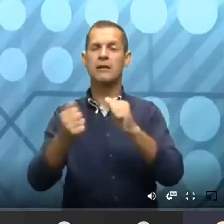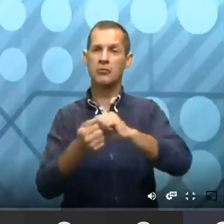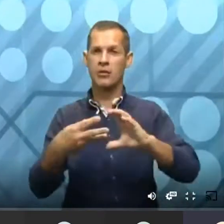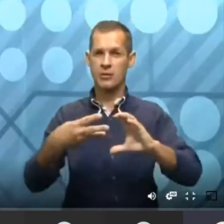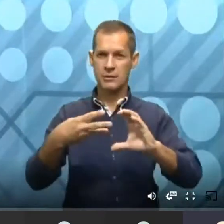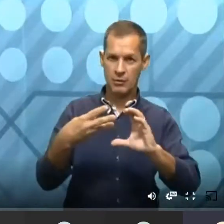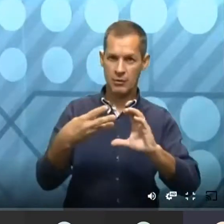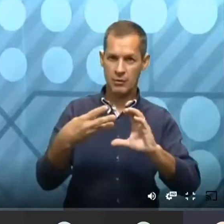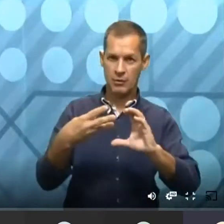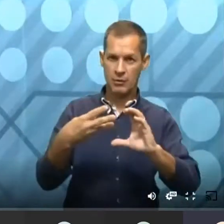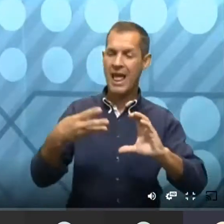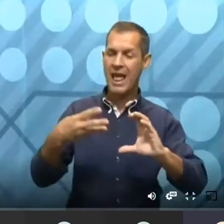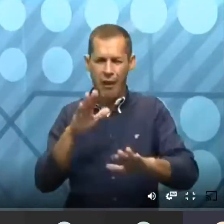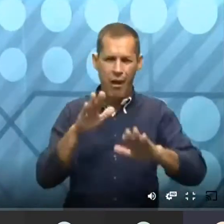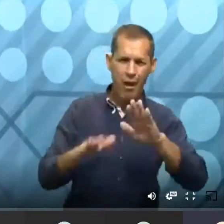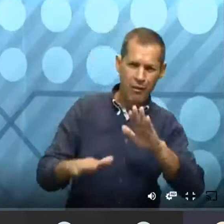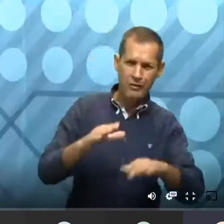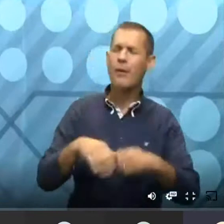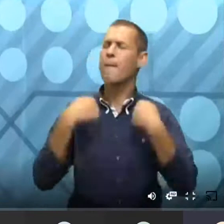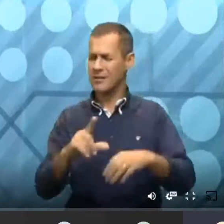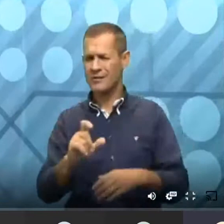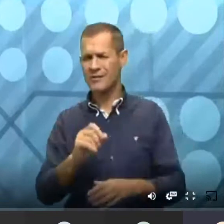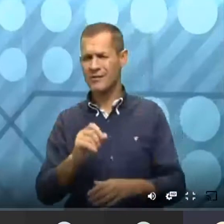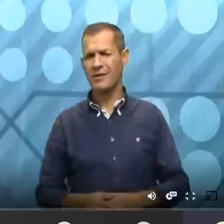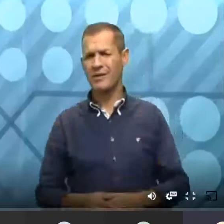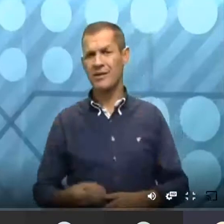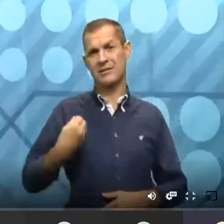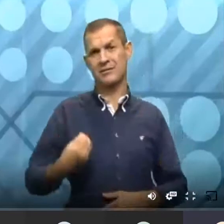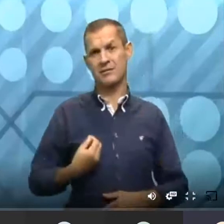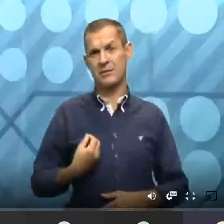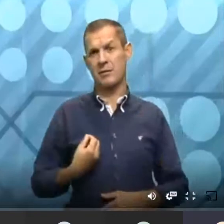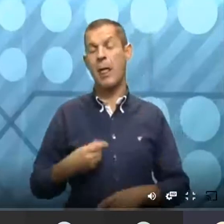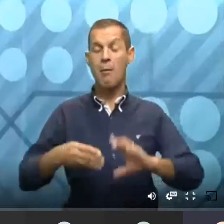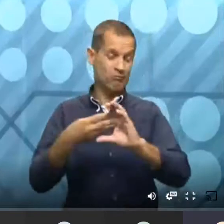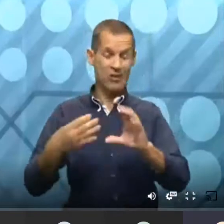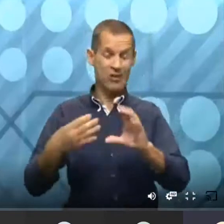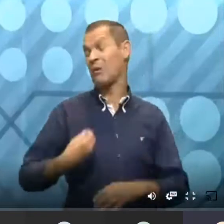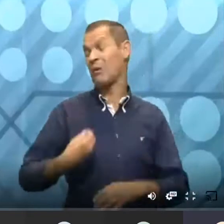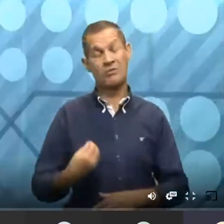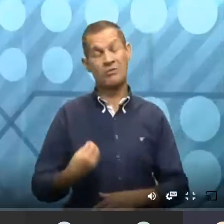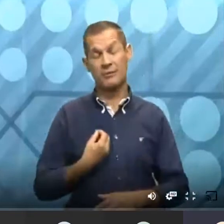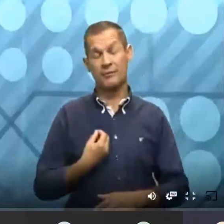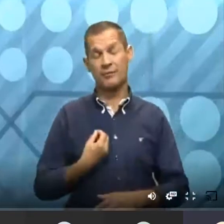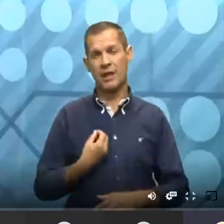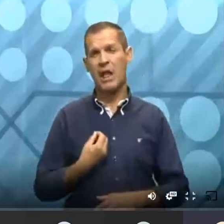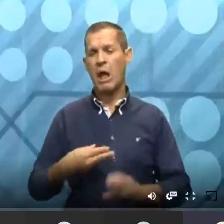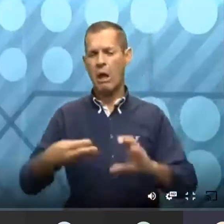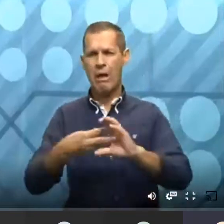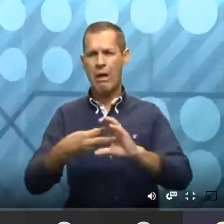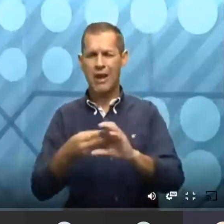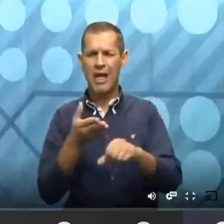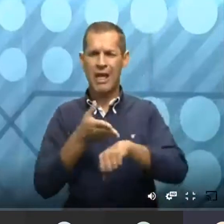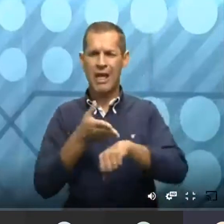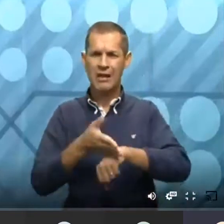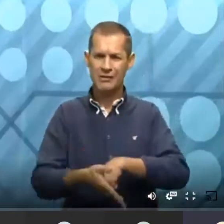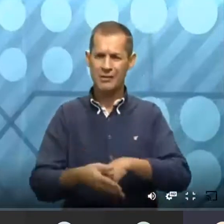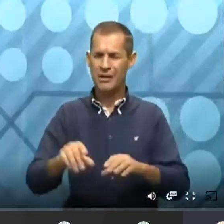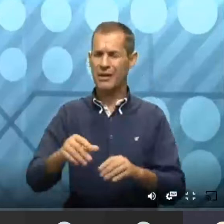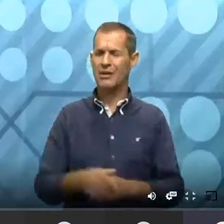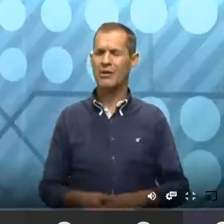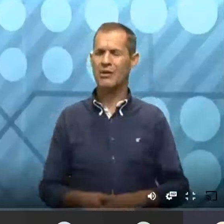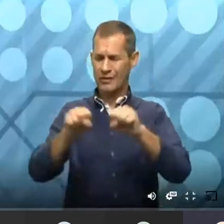adaptações celulares? As células, muitas vezes, elas precisam sobreviver. Se elas não sobreviverem, elas vão entrar